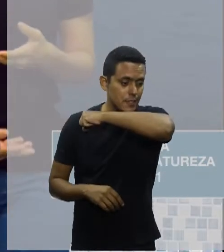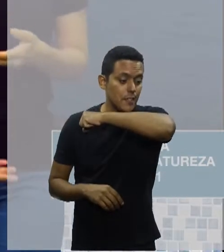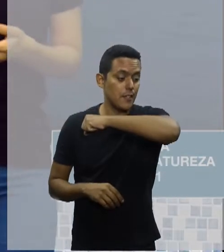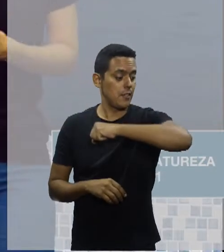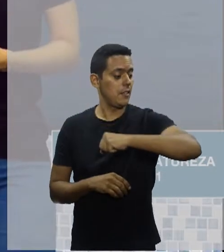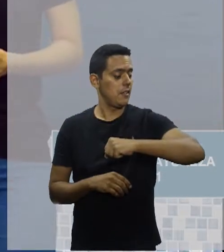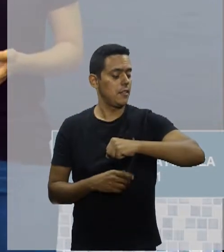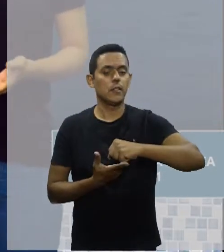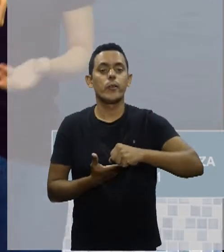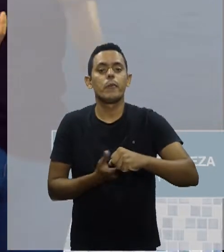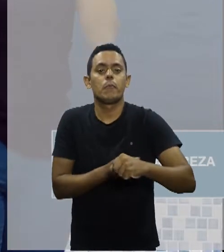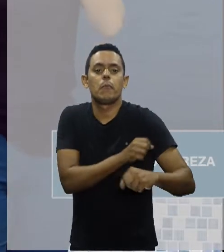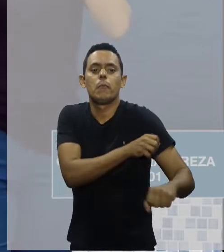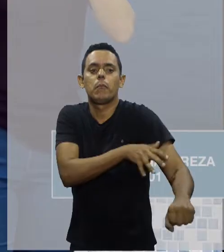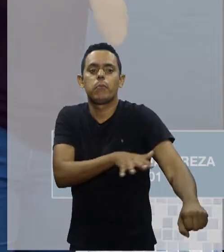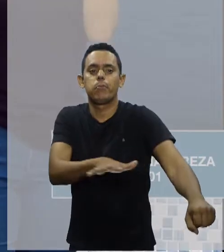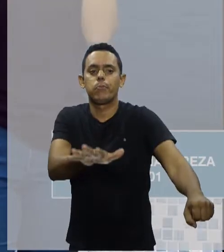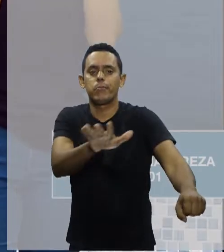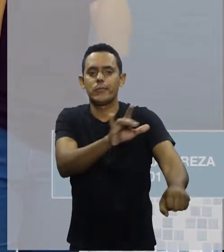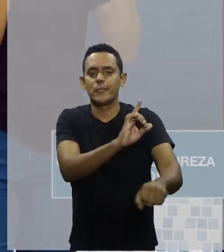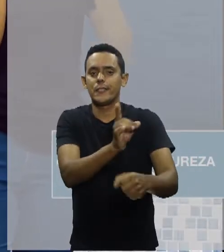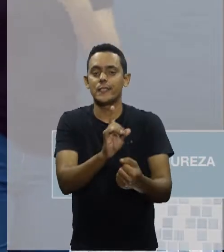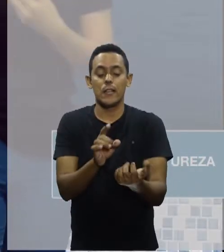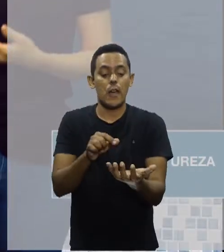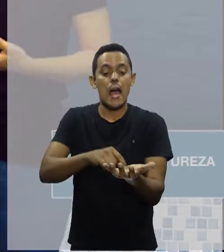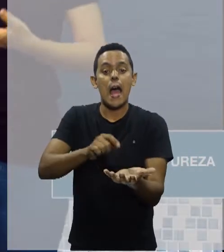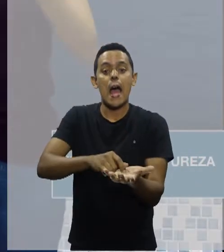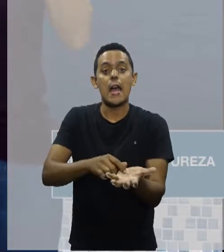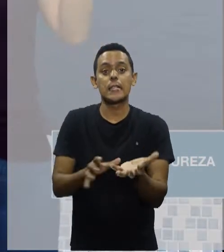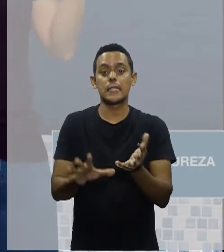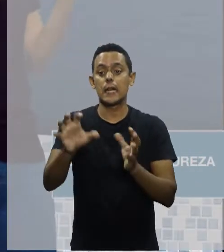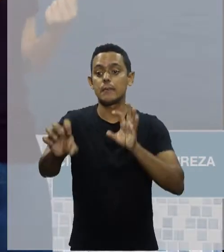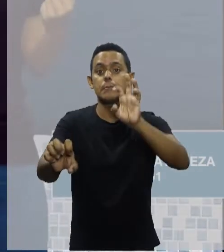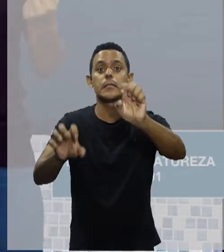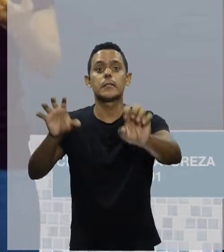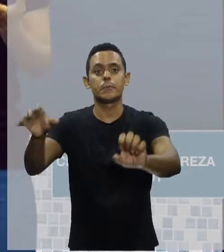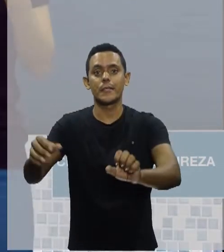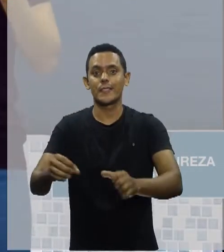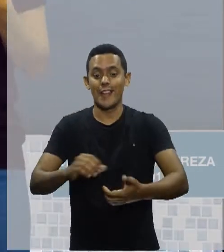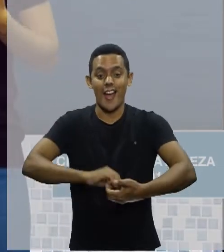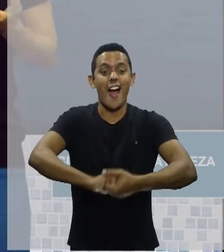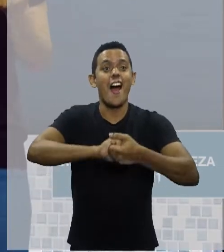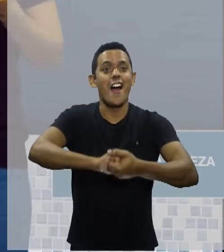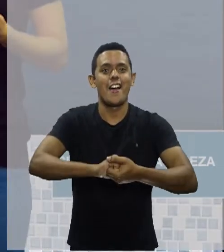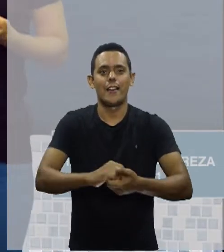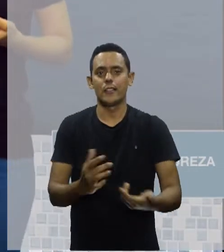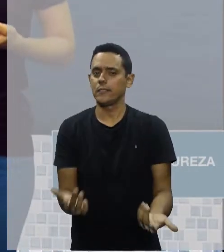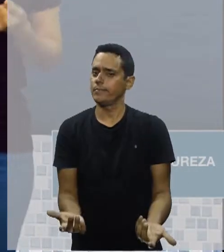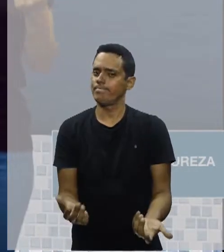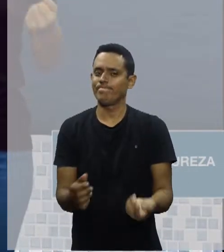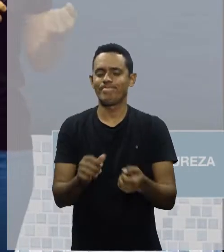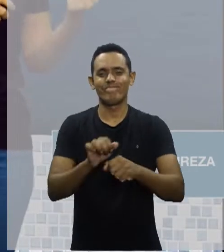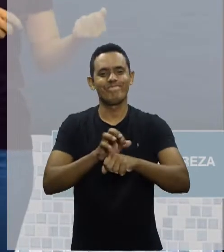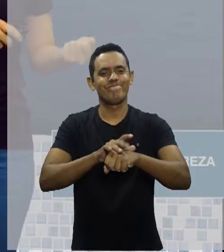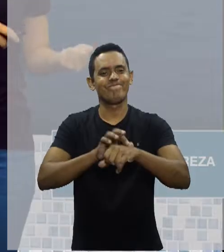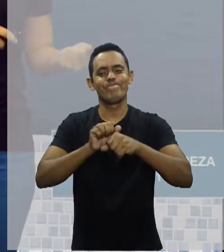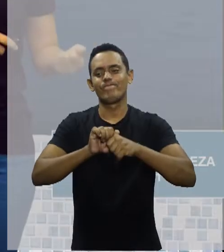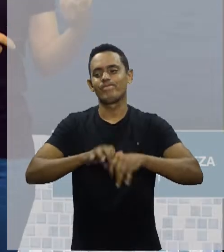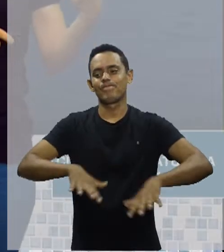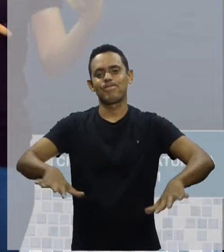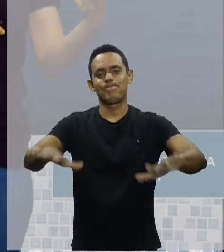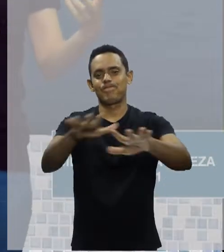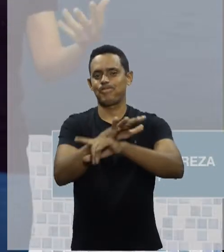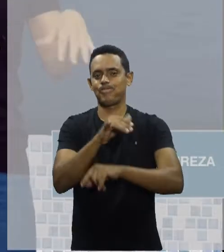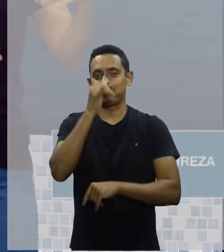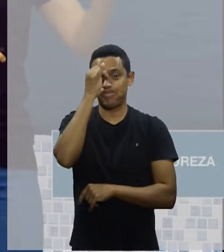objeto e pega e passa no olho e passa na boca e leva ao nariz e assim pode se contaminar. Então, essa é uma outra